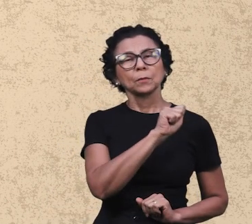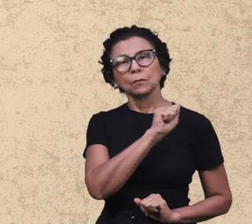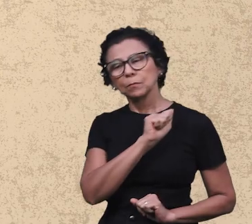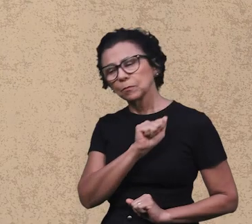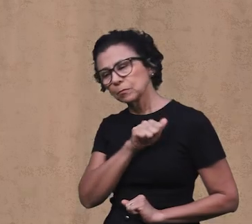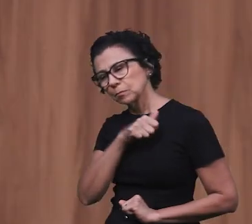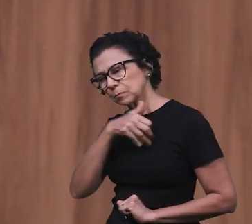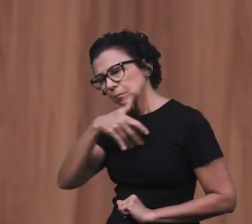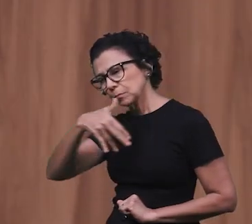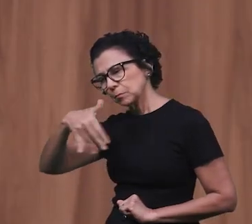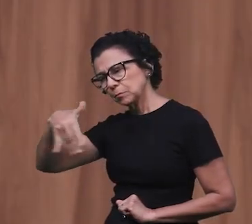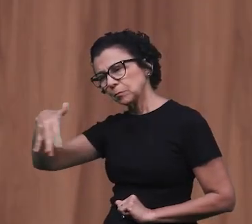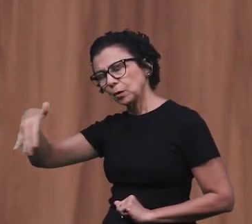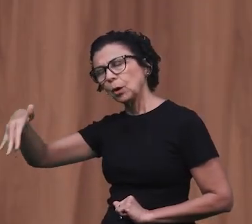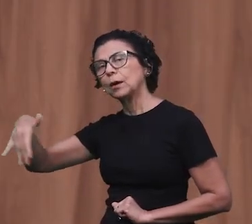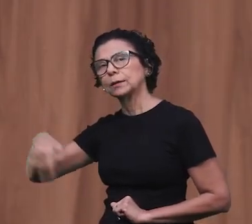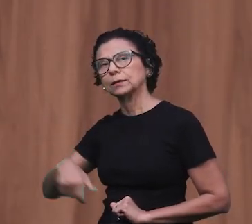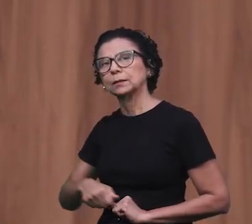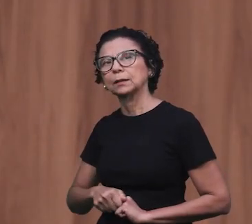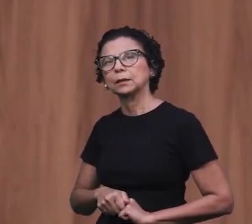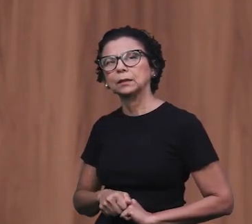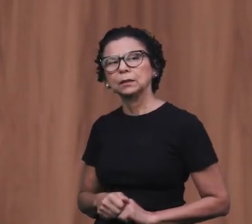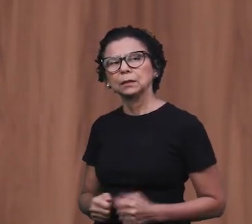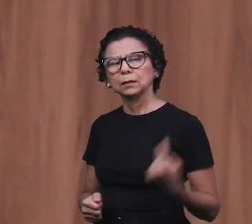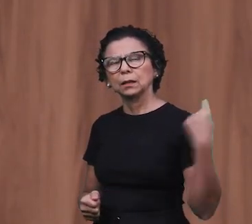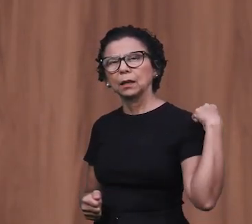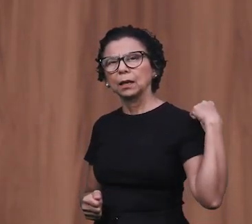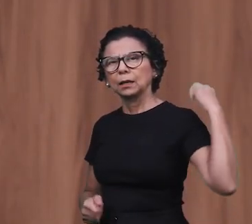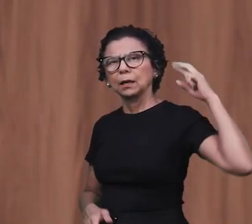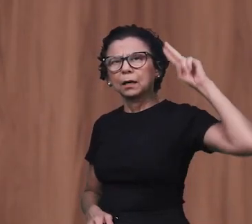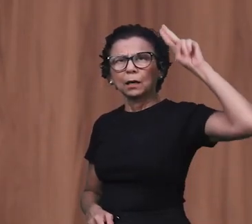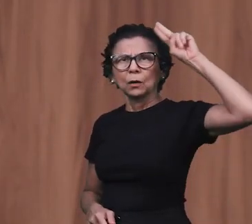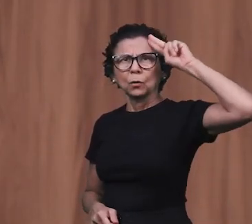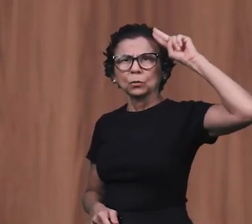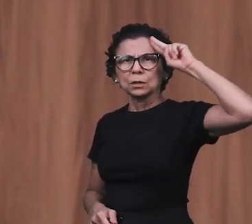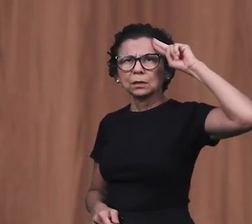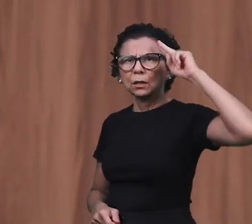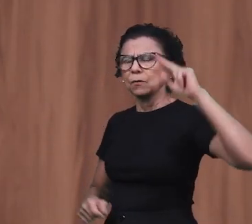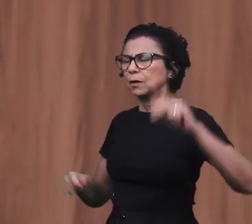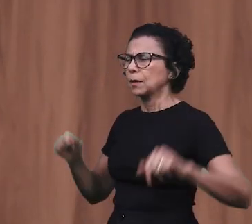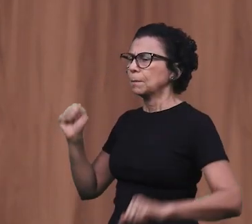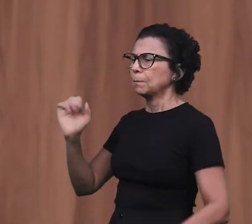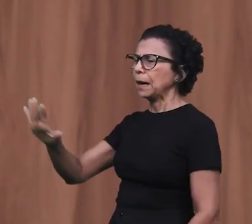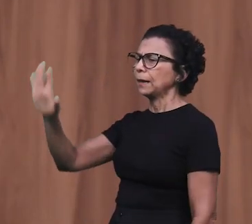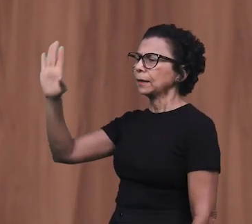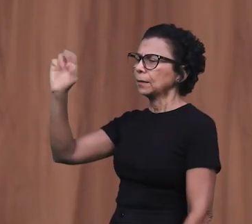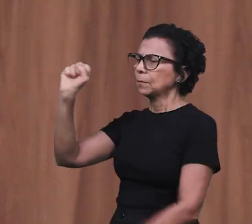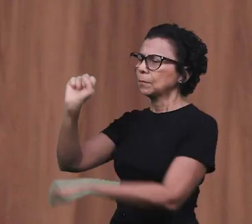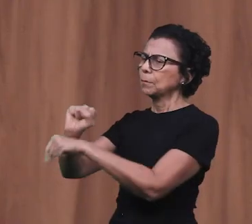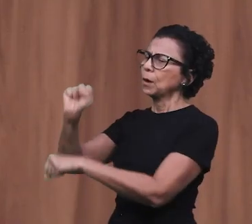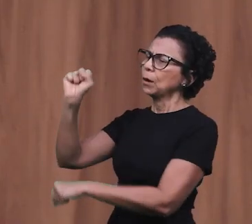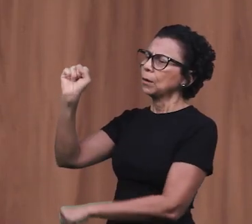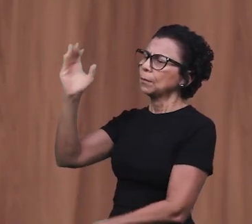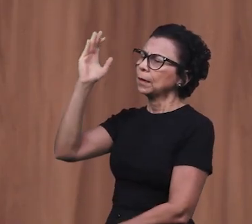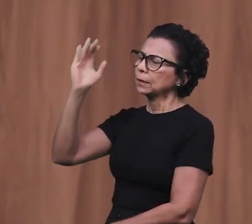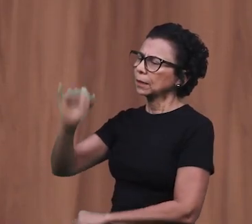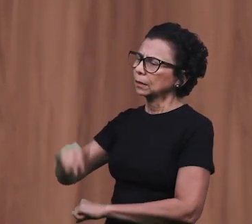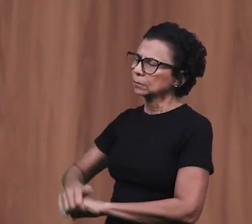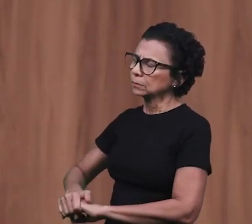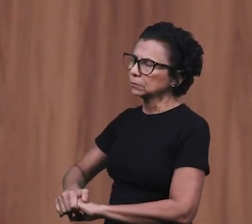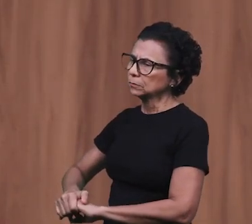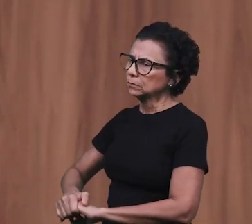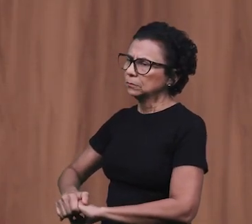varões. E veio um dos soldados, quando os interpelou ali pelo